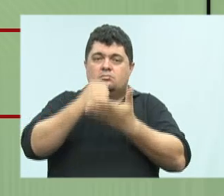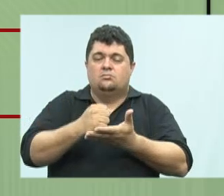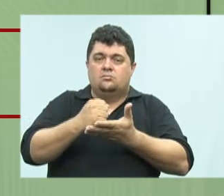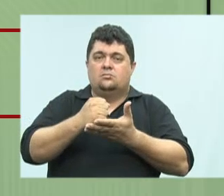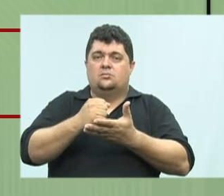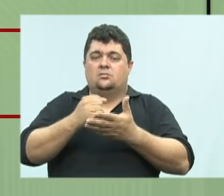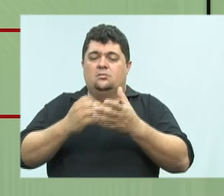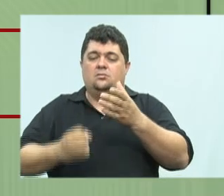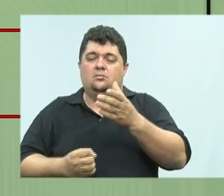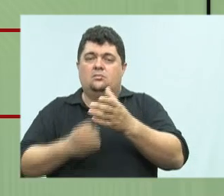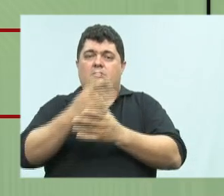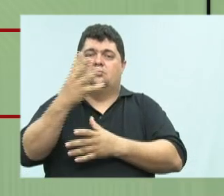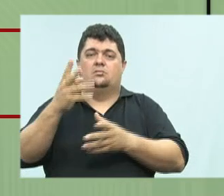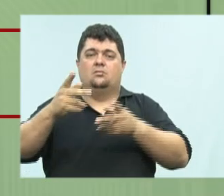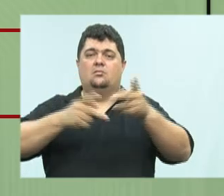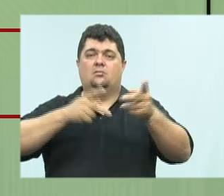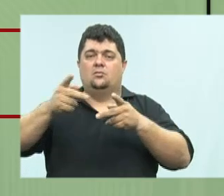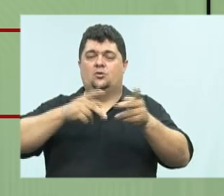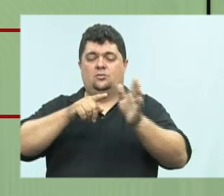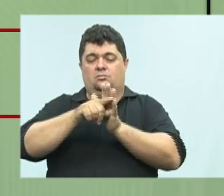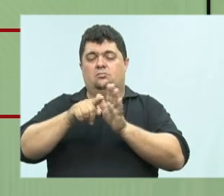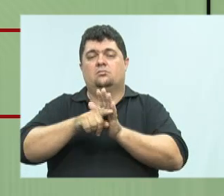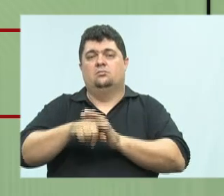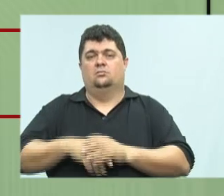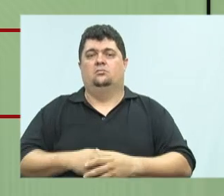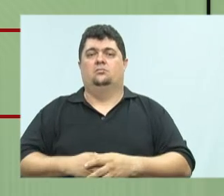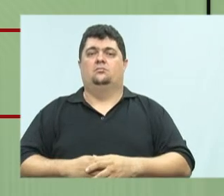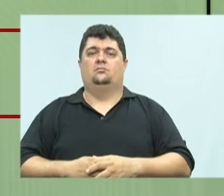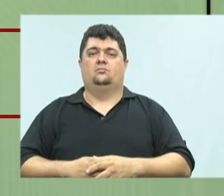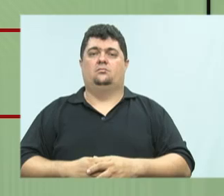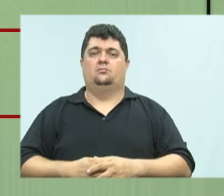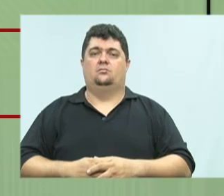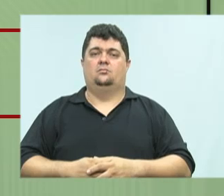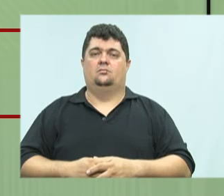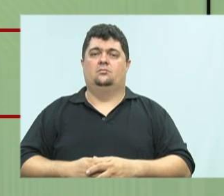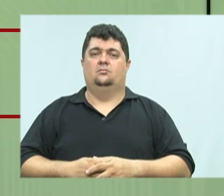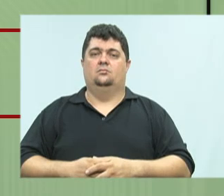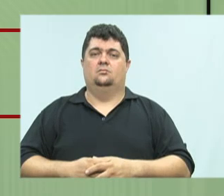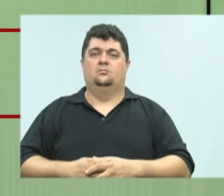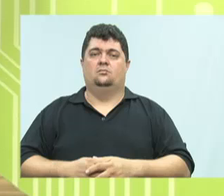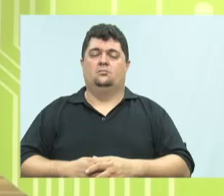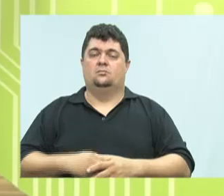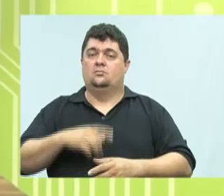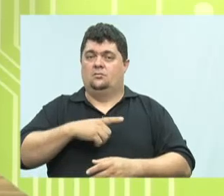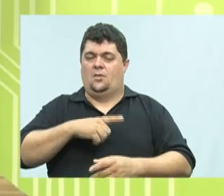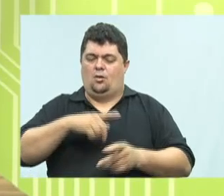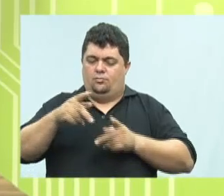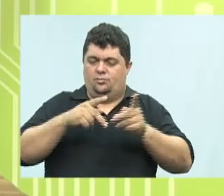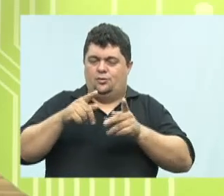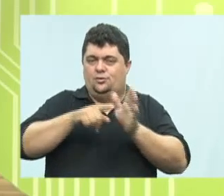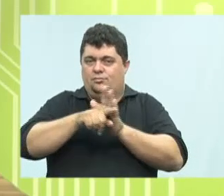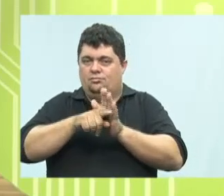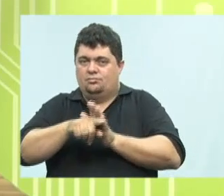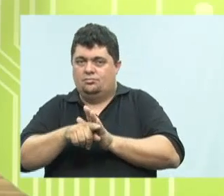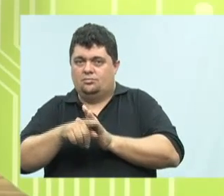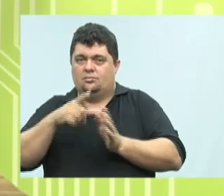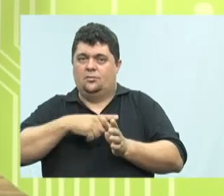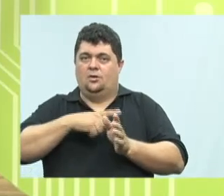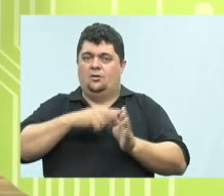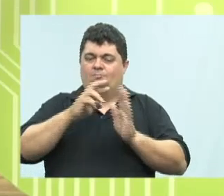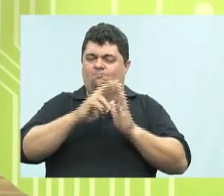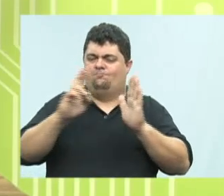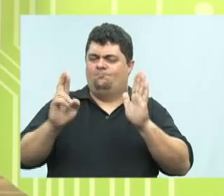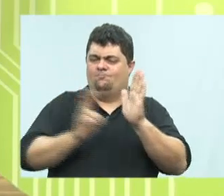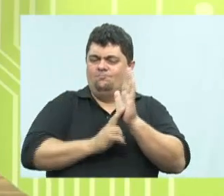na elaboração do seu projeto de pesquisa, sendo que o projeto de pesquisa ele vai seguir as